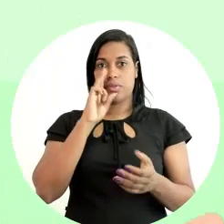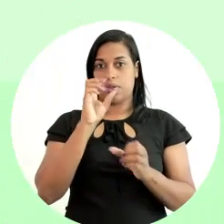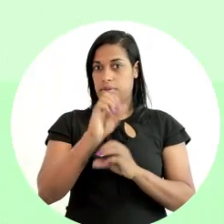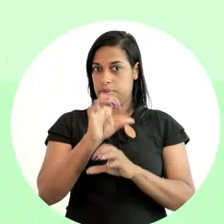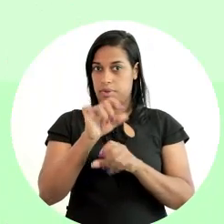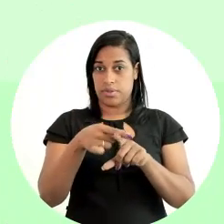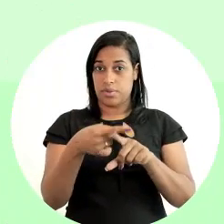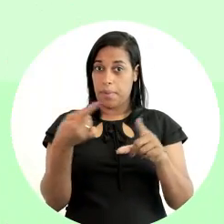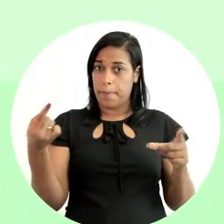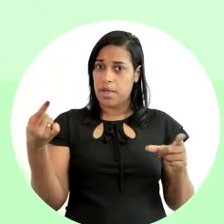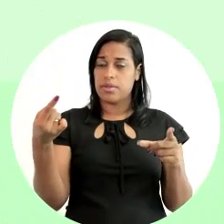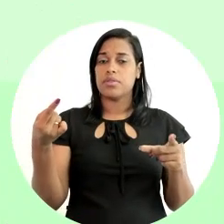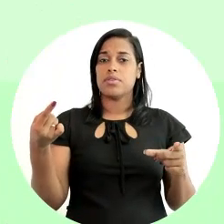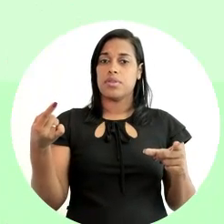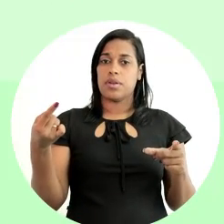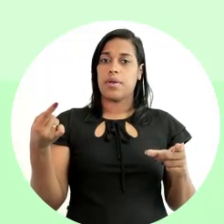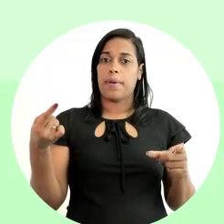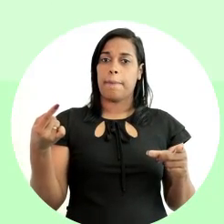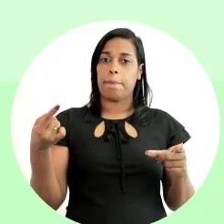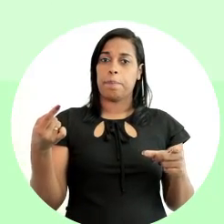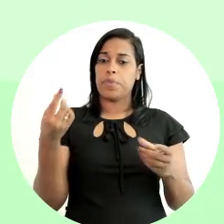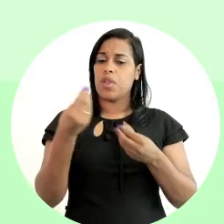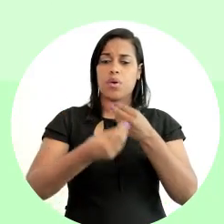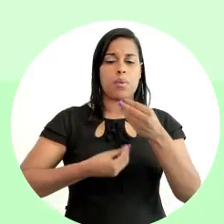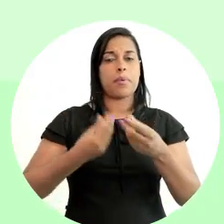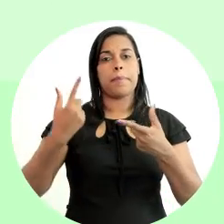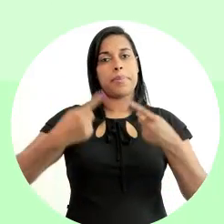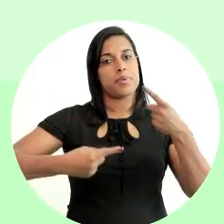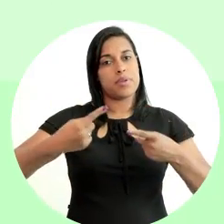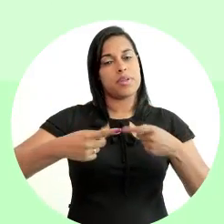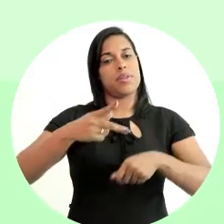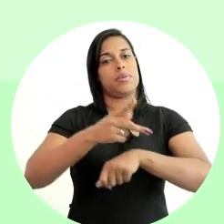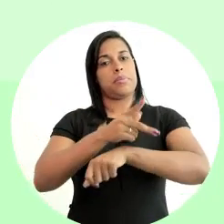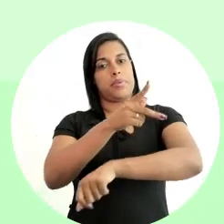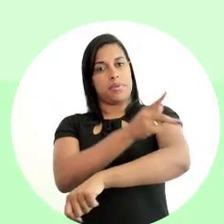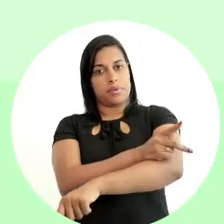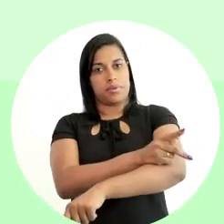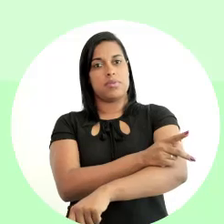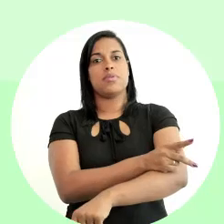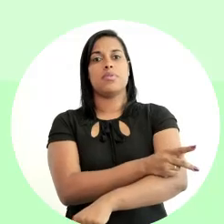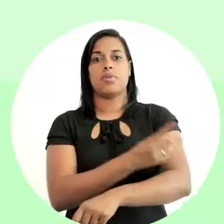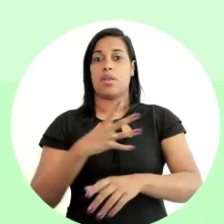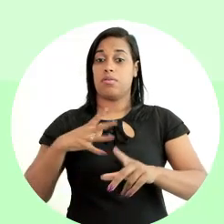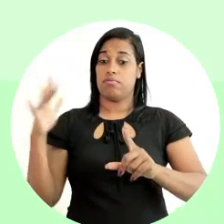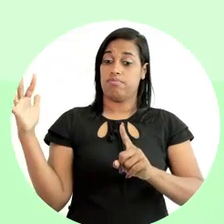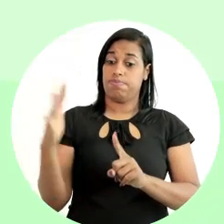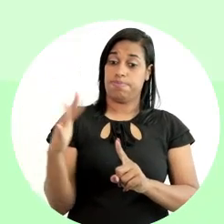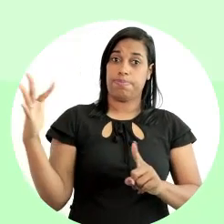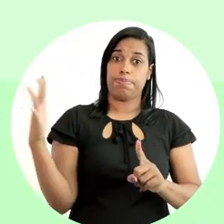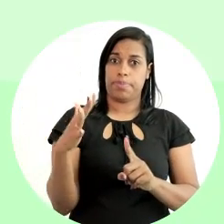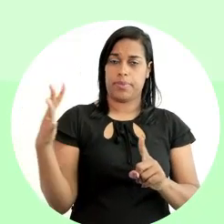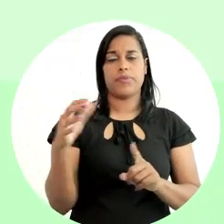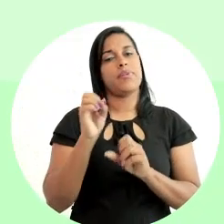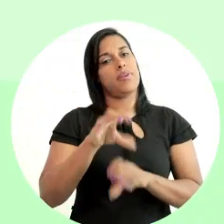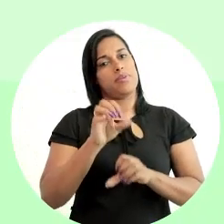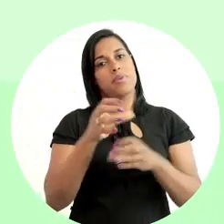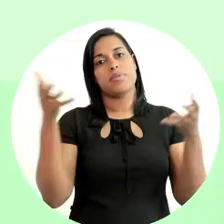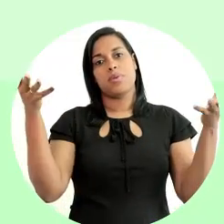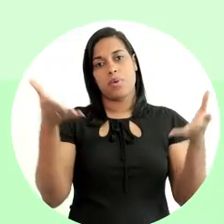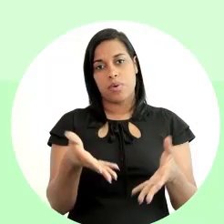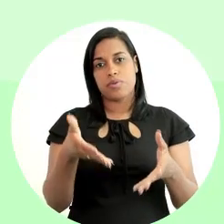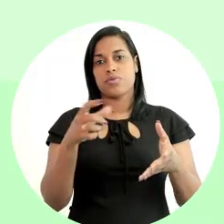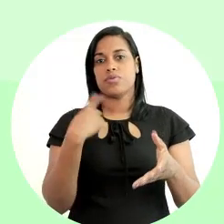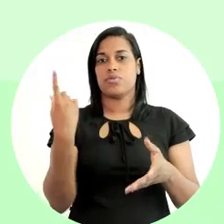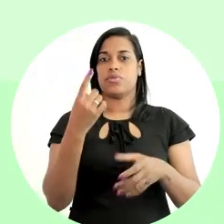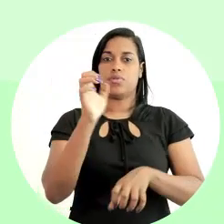da educação, mas também as formas políticas e pedagógicas que influenciam a